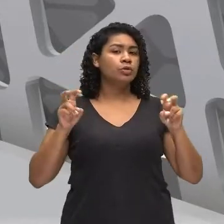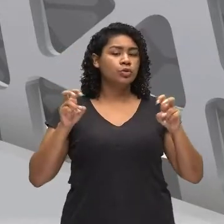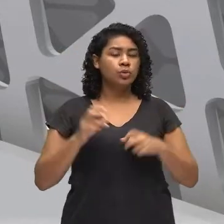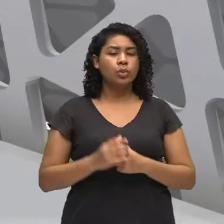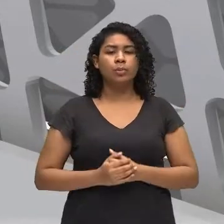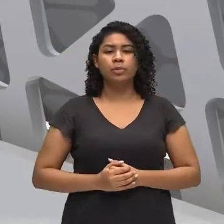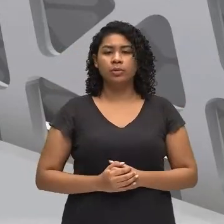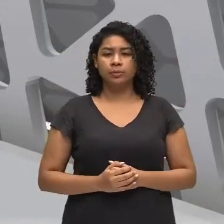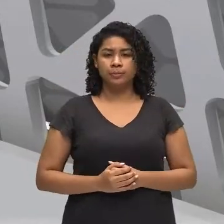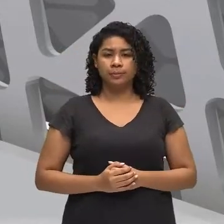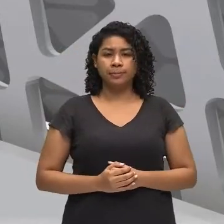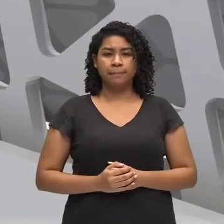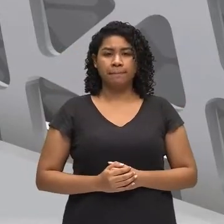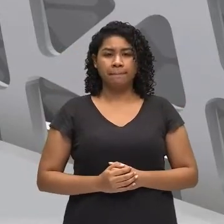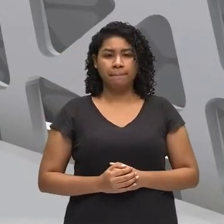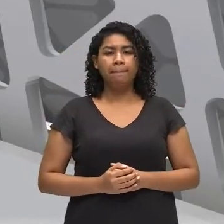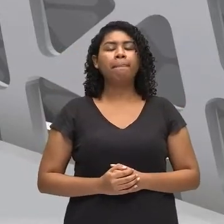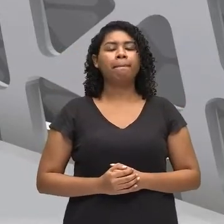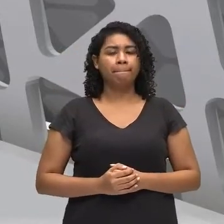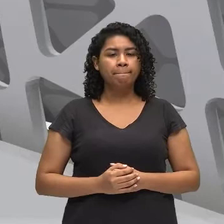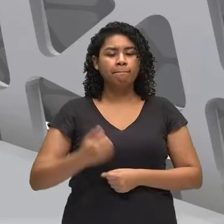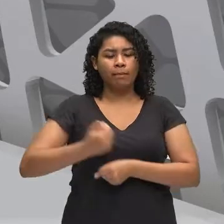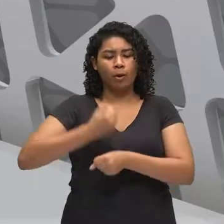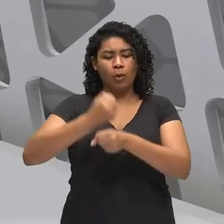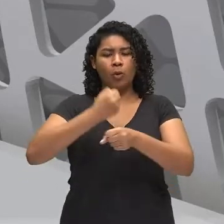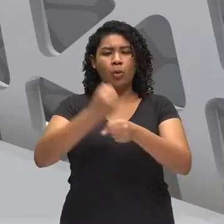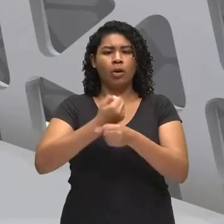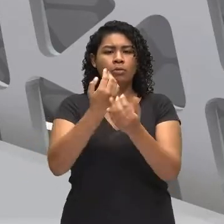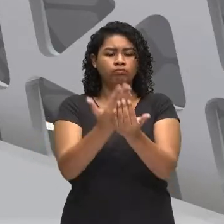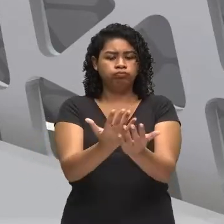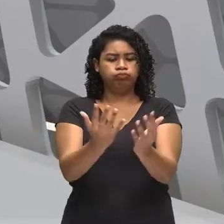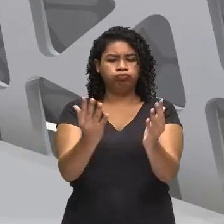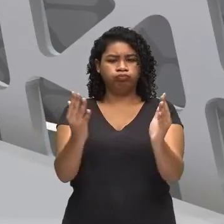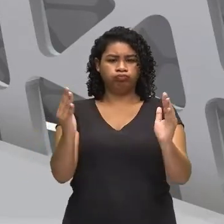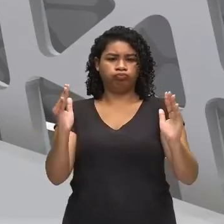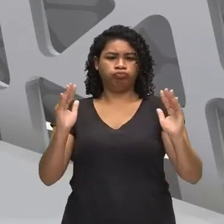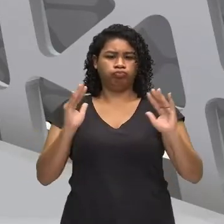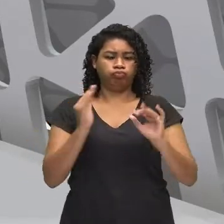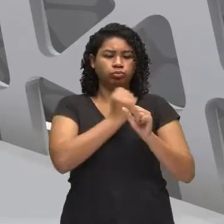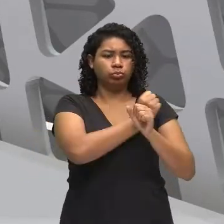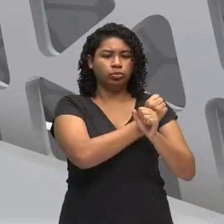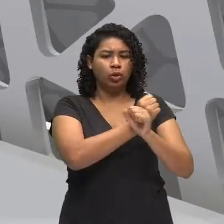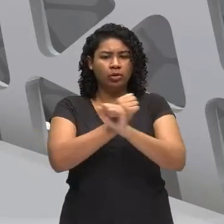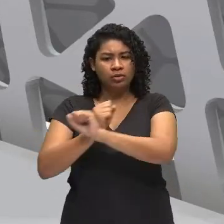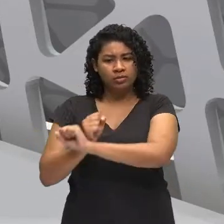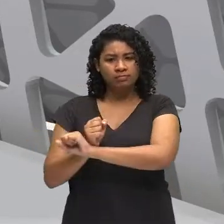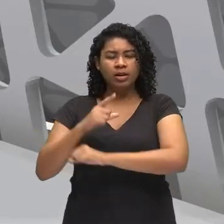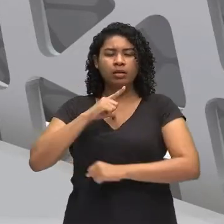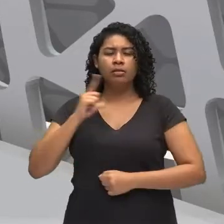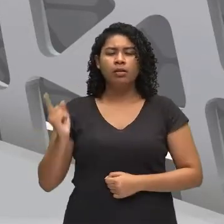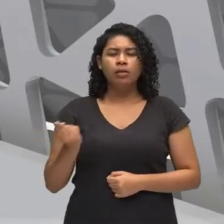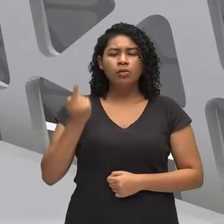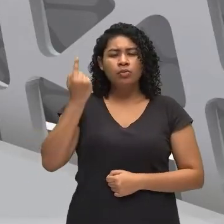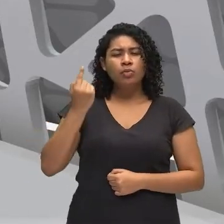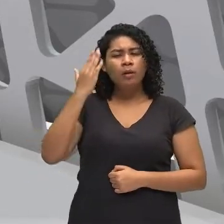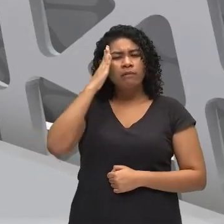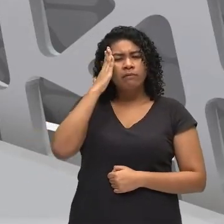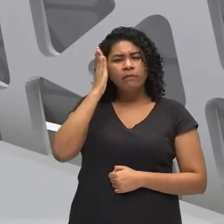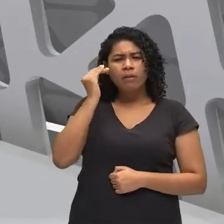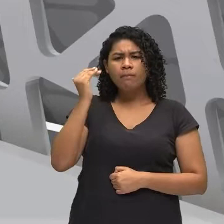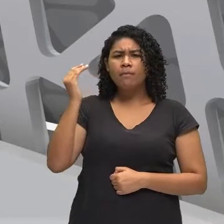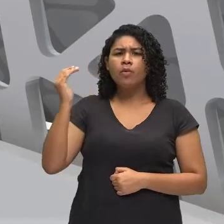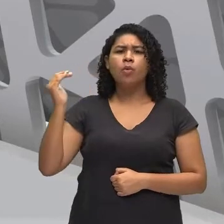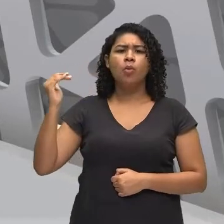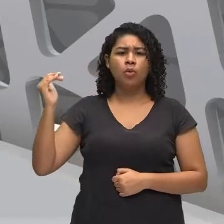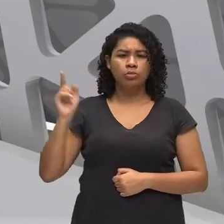estabelecimento dos fortes dentro da Amazônia. Nós vamos dar enfoque em um, principalmente, que foi colocado em prática aí a